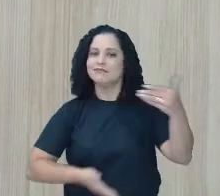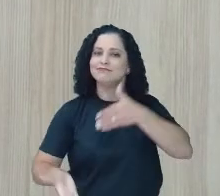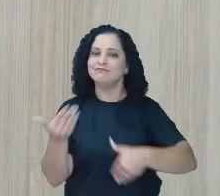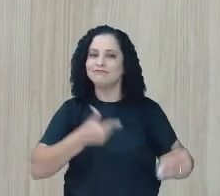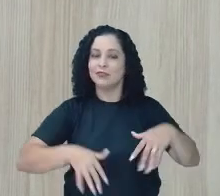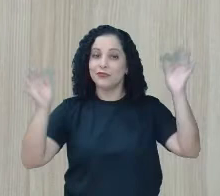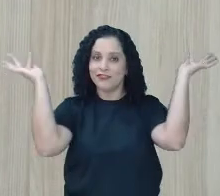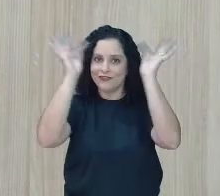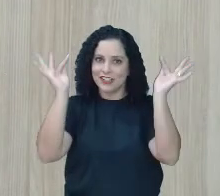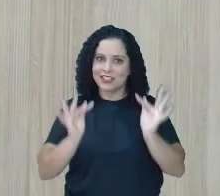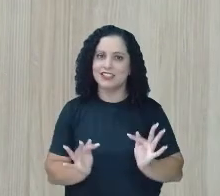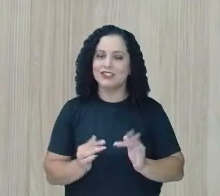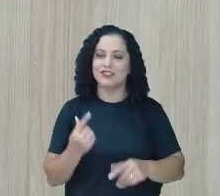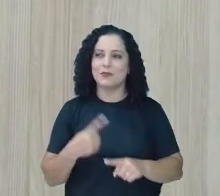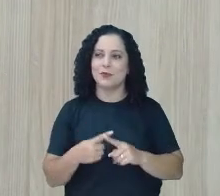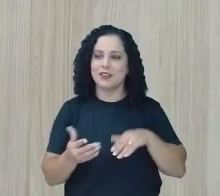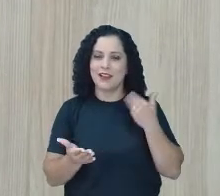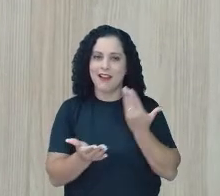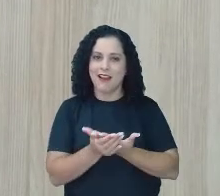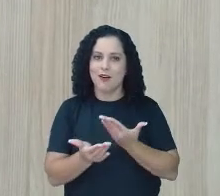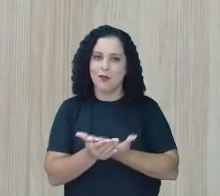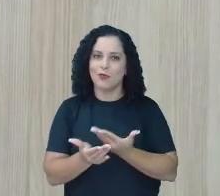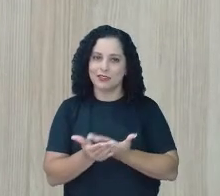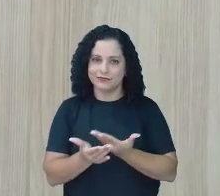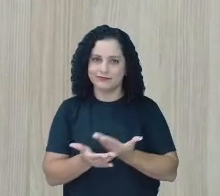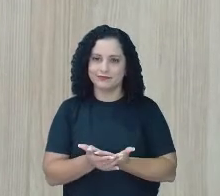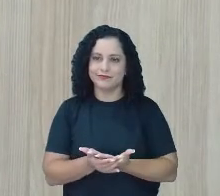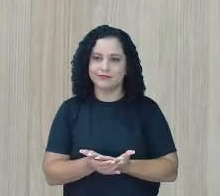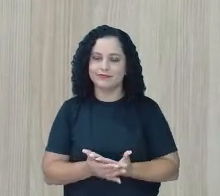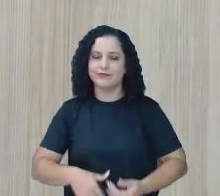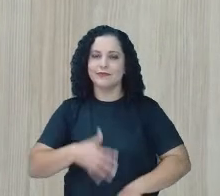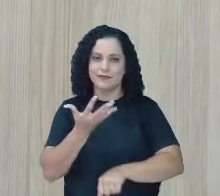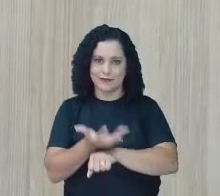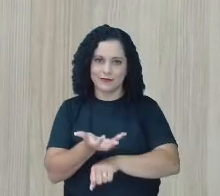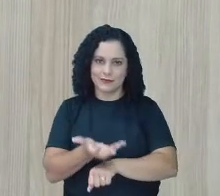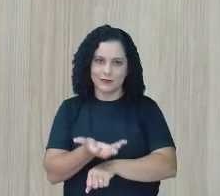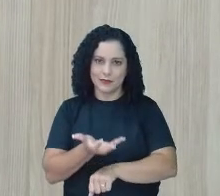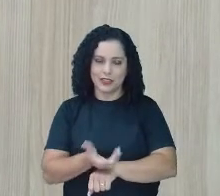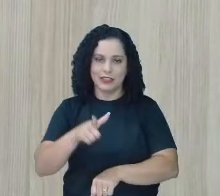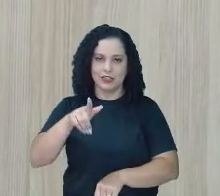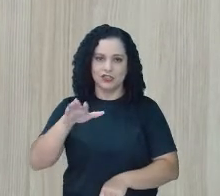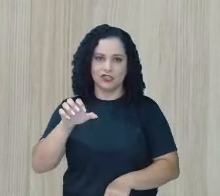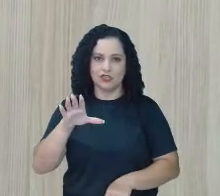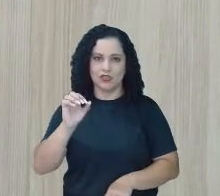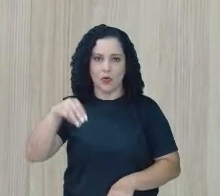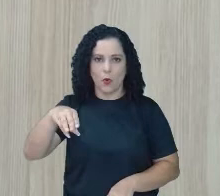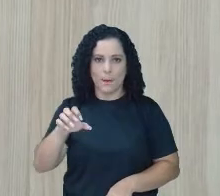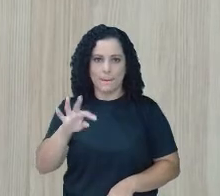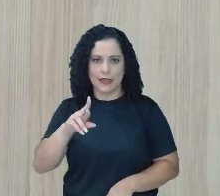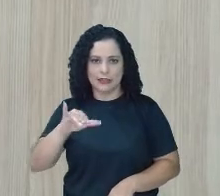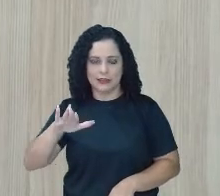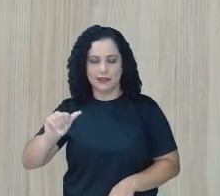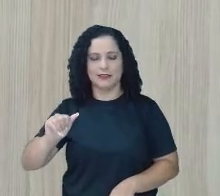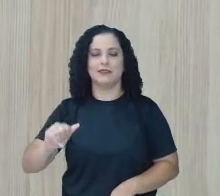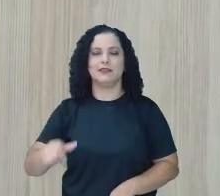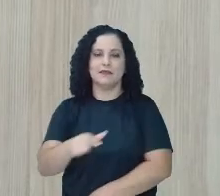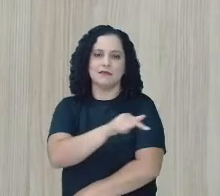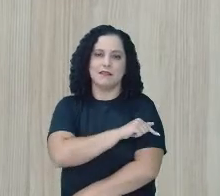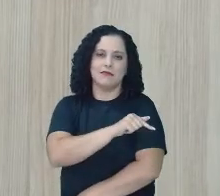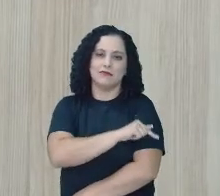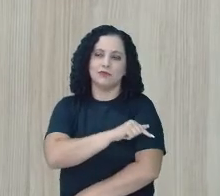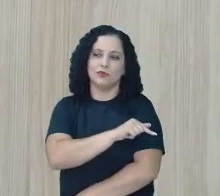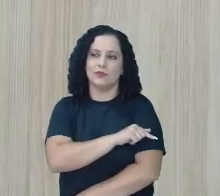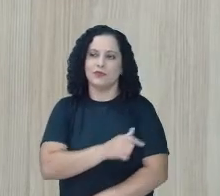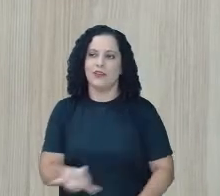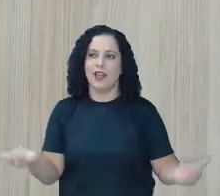Feliz com a nossa aula aí de geometria, né? Para a galerinha aí do 7º ano. Pessoal, um aviso bastante